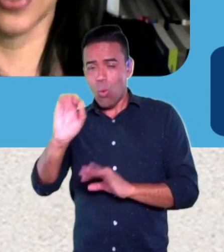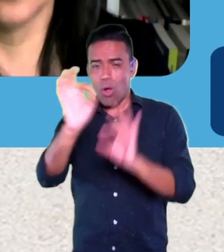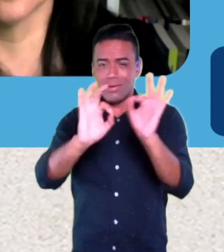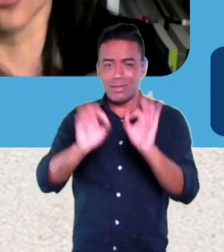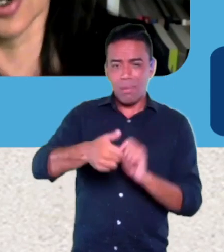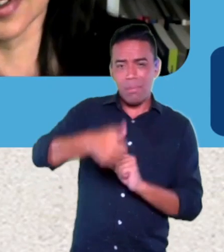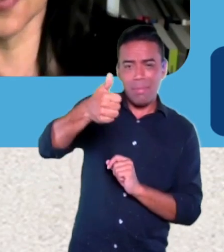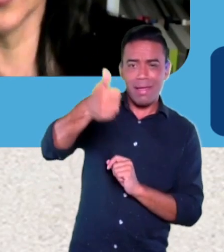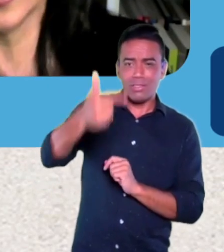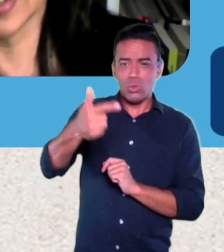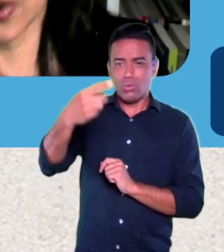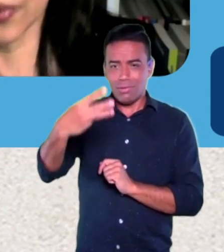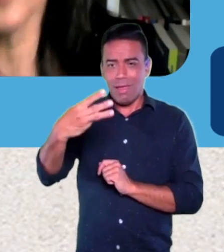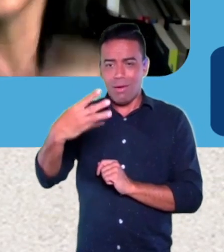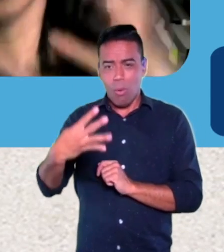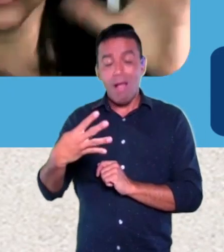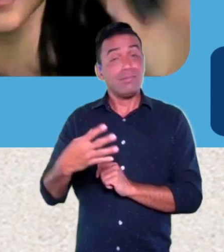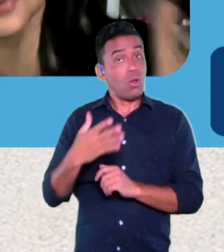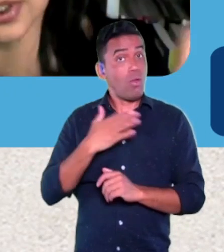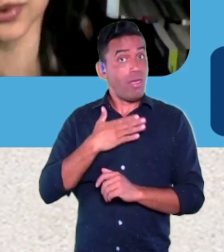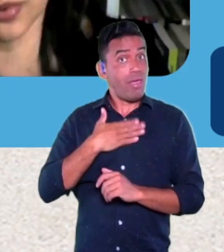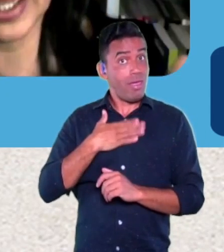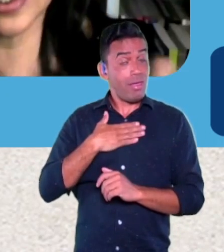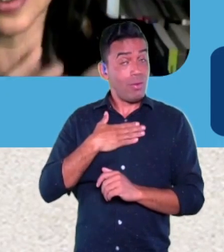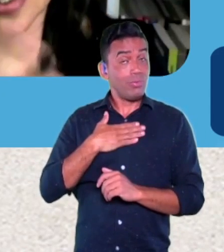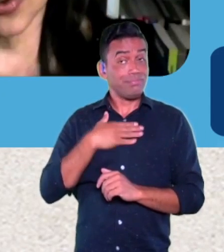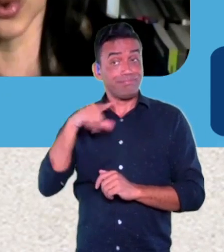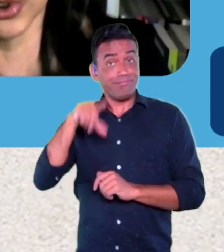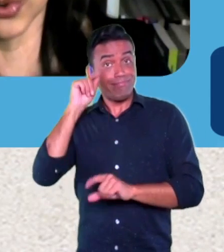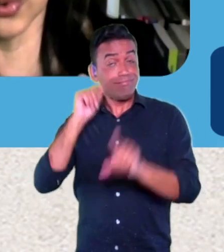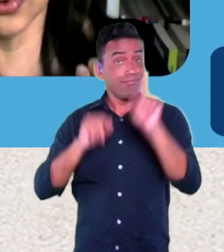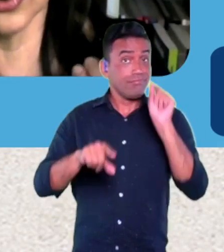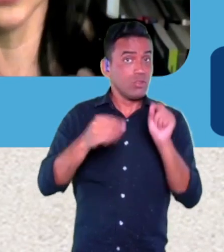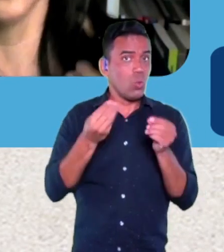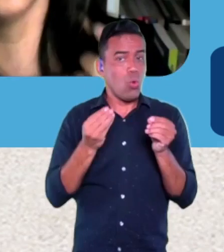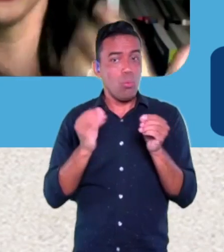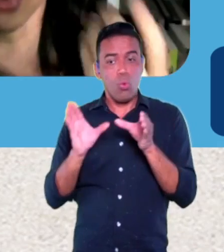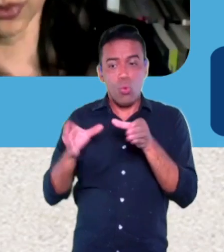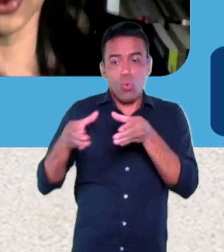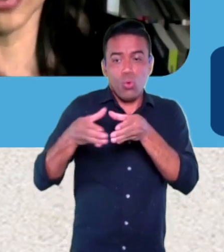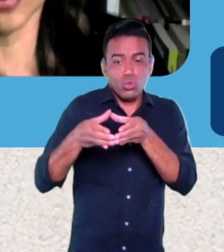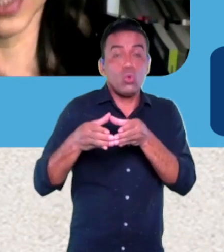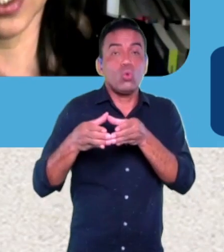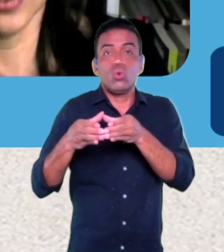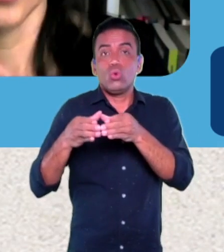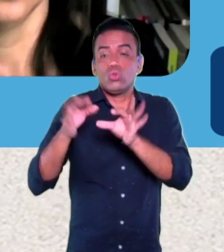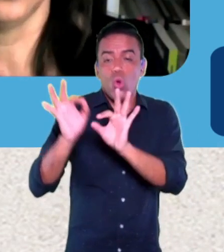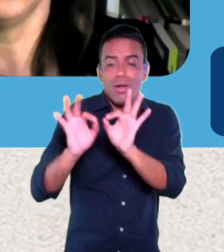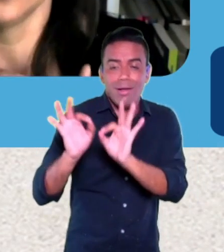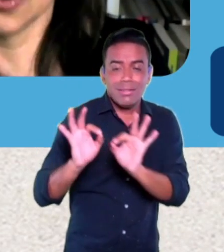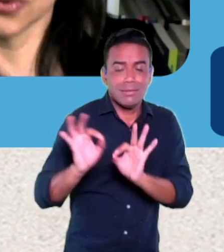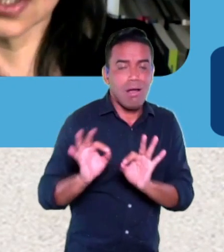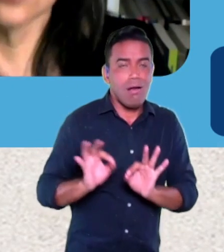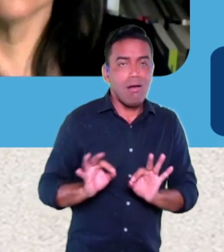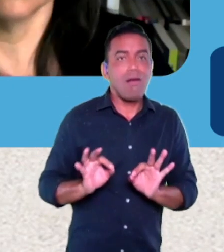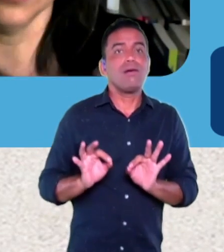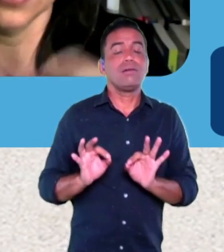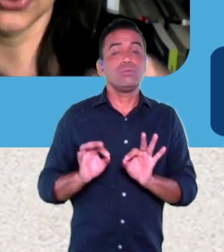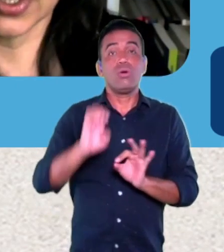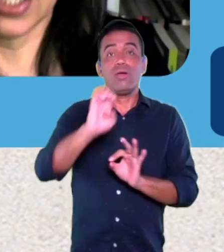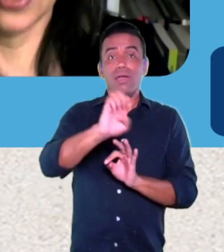põe, né? Aí essa ordem foi eu decidindo como é que ia ser esse conjunto junto, né? A